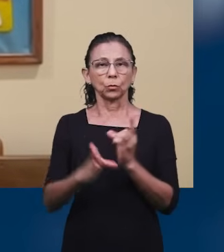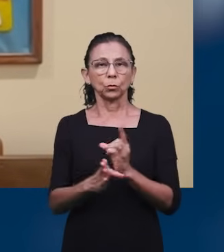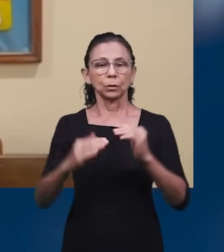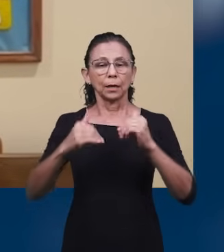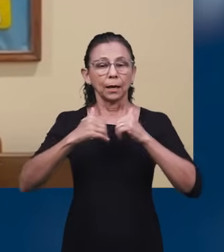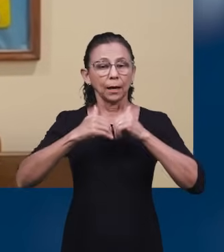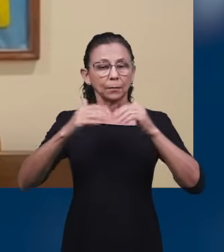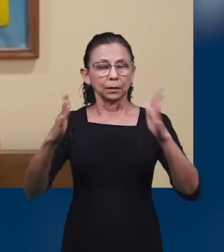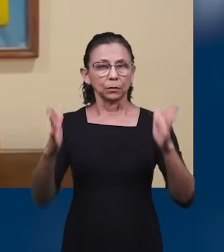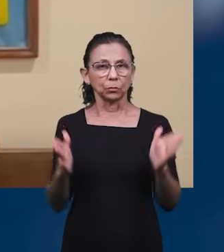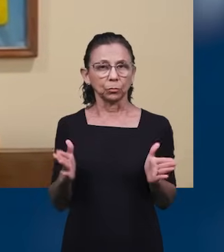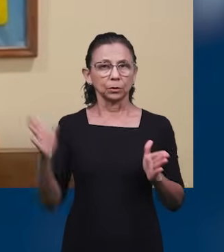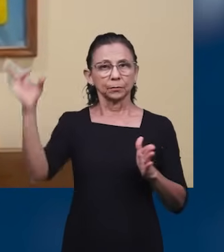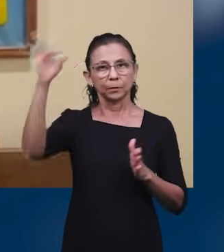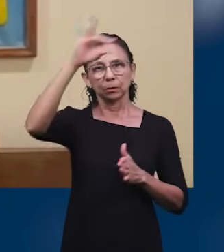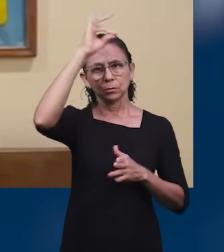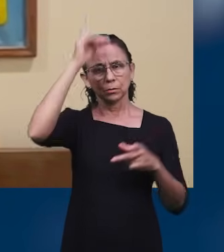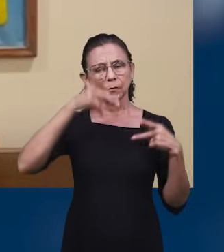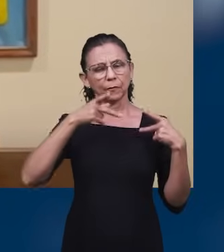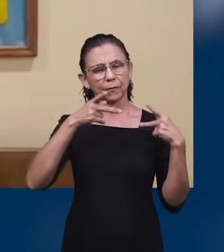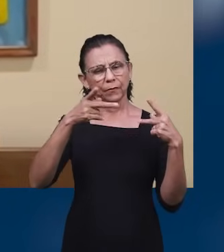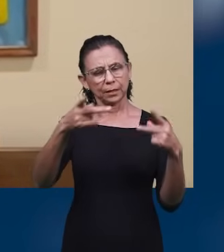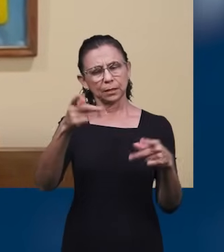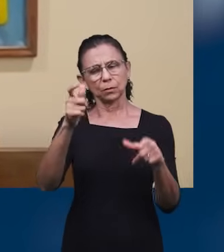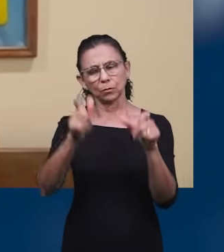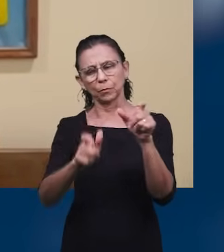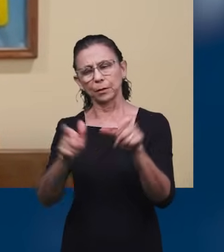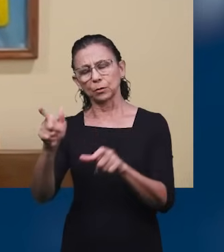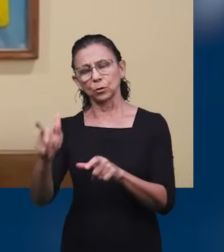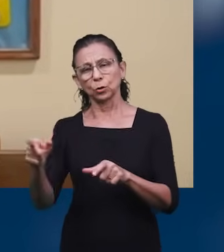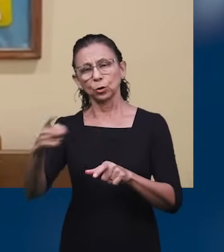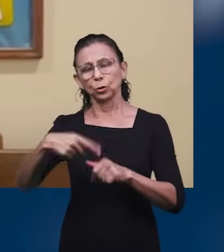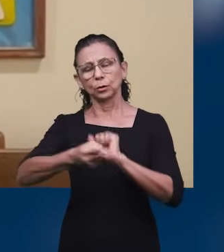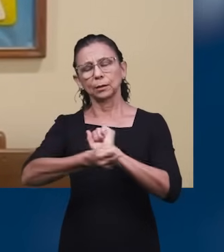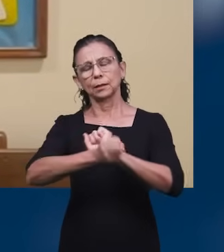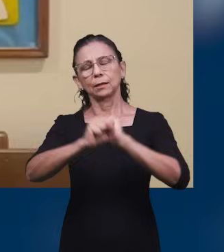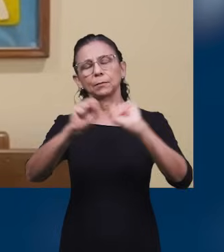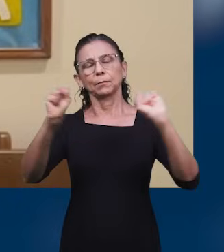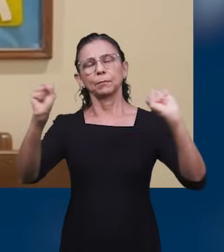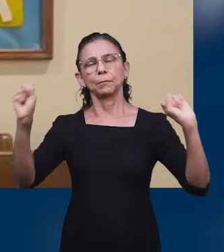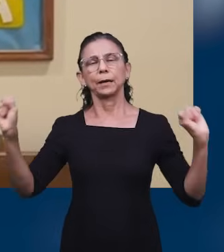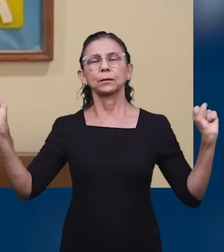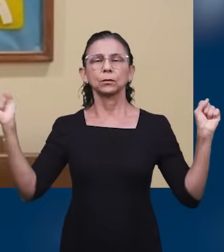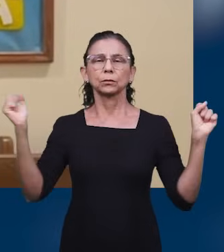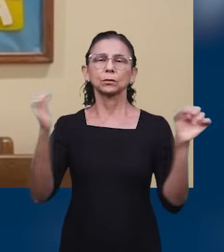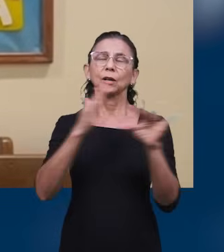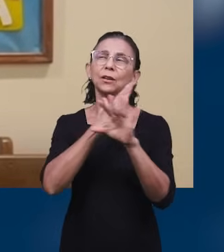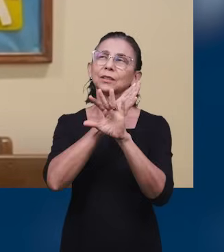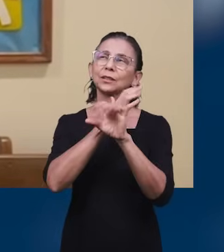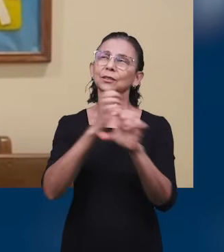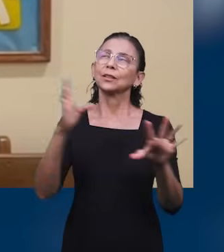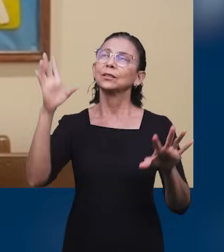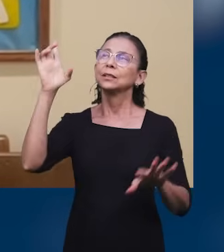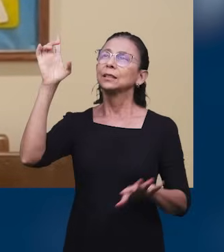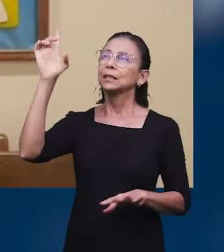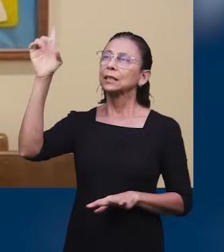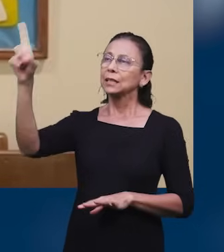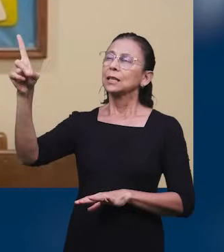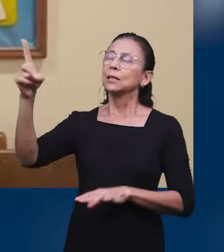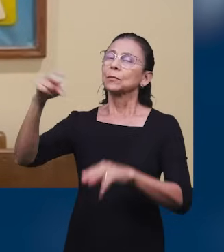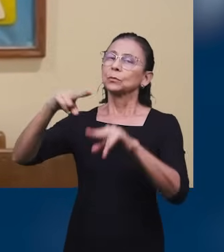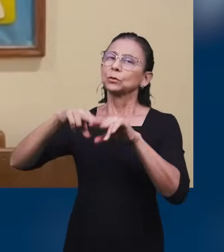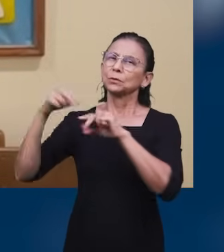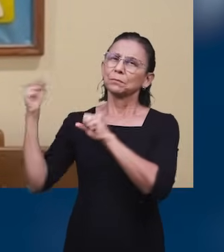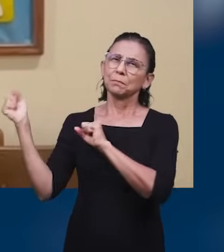O Espírito Santo visitou o nosso coração. A igreja estava liberta, glorificando a Deus pelos grandes feitos que